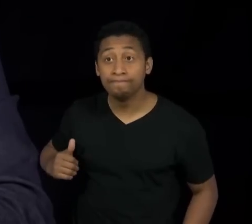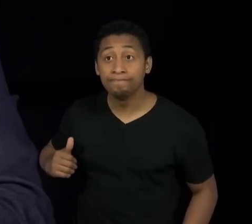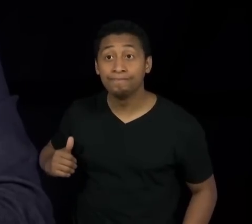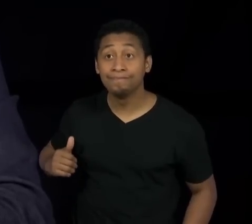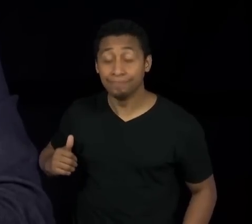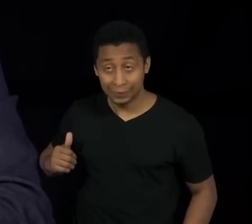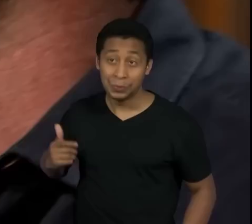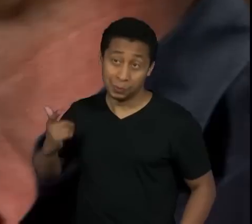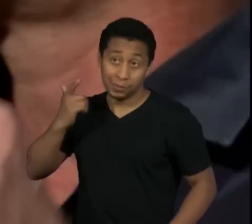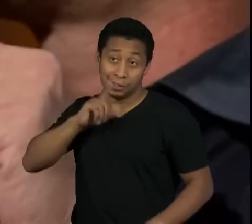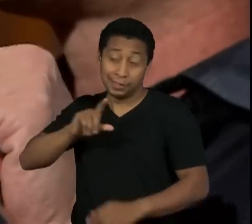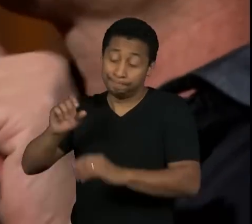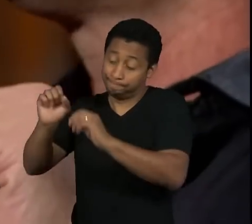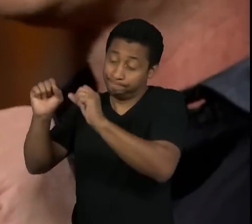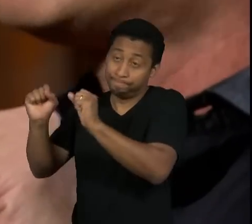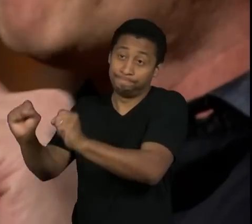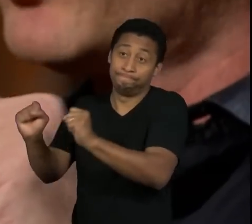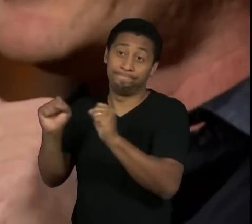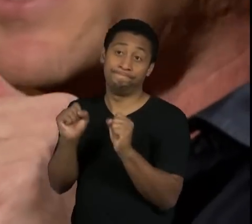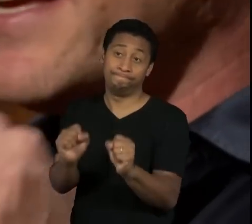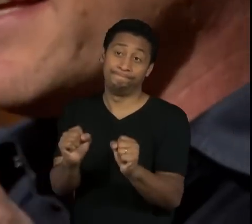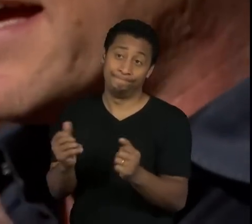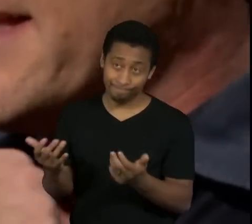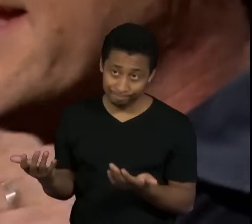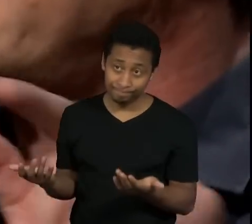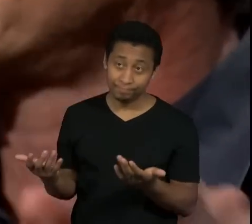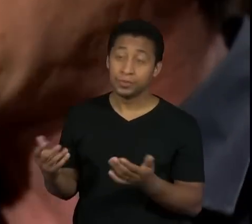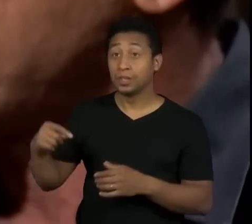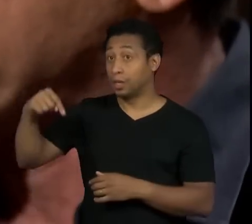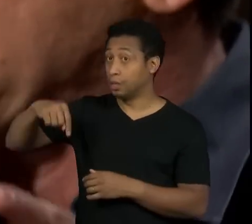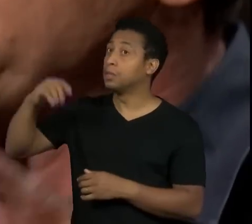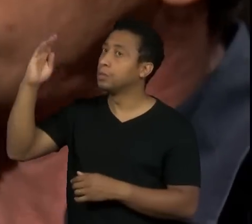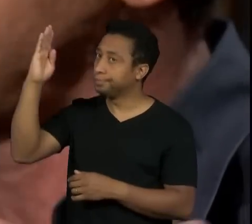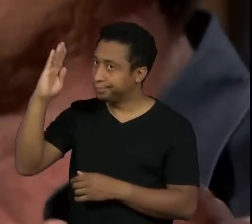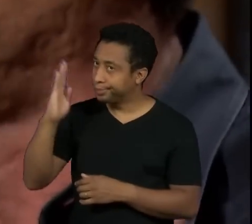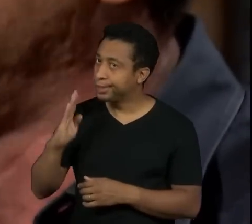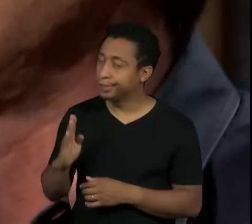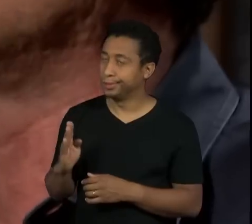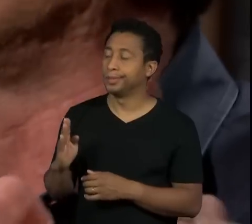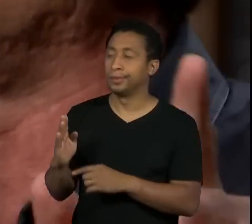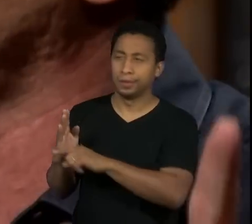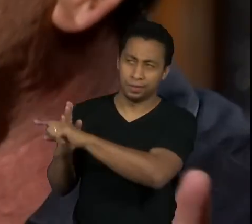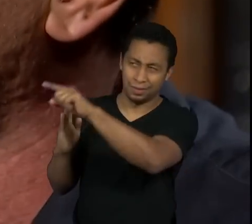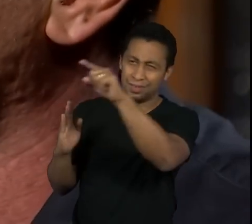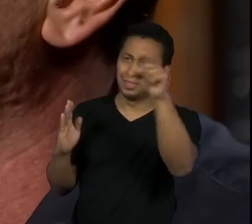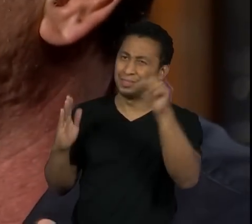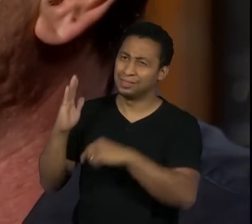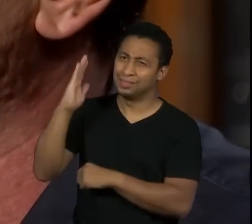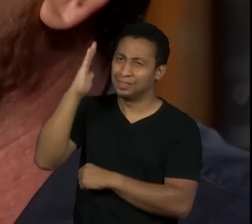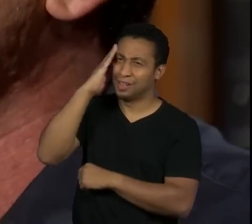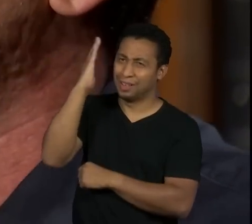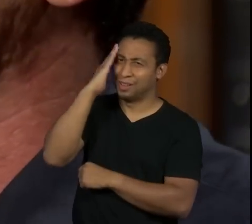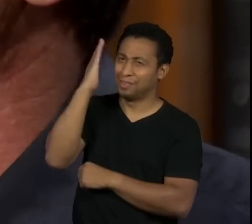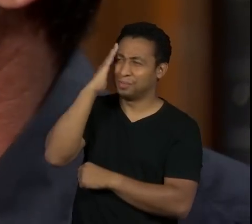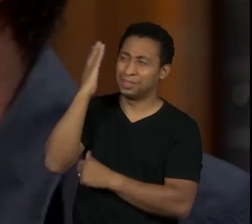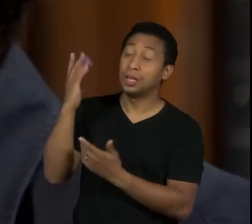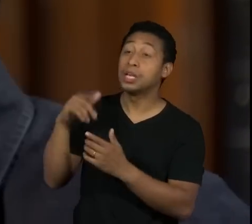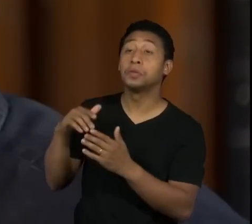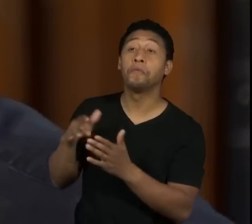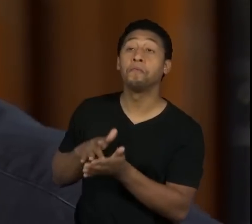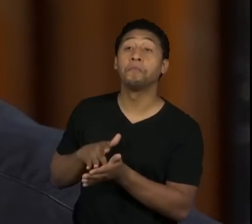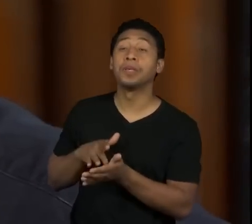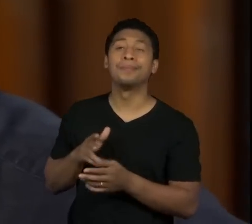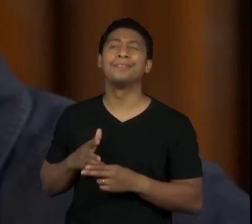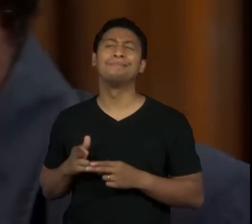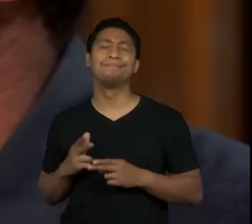Poder. Então, você no Brasil poderia, e eles sabem, é mentira, é ingenuidade achar que eles não sabem, você poderia